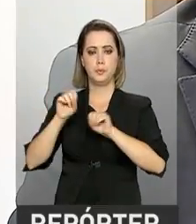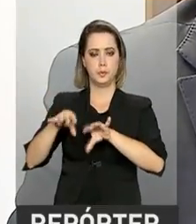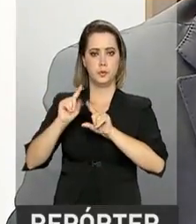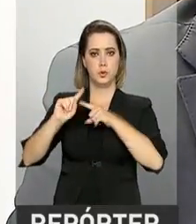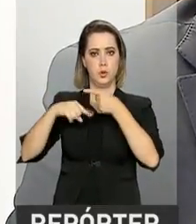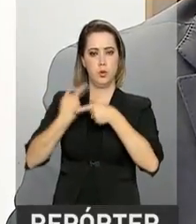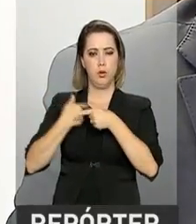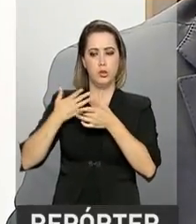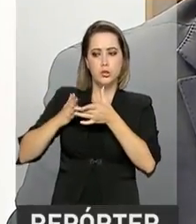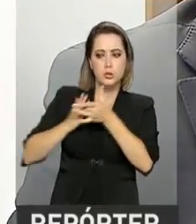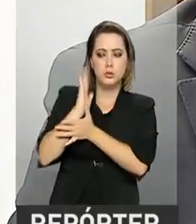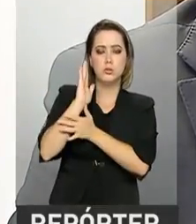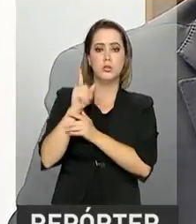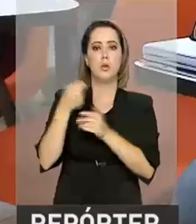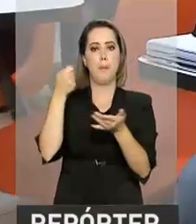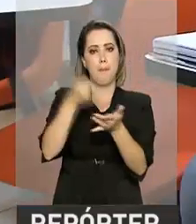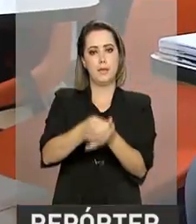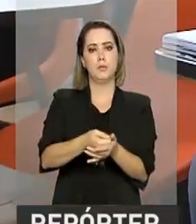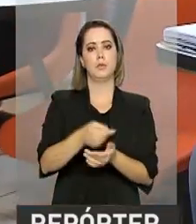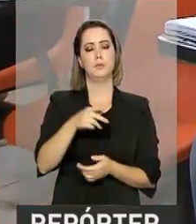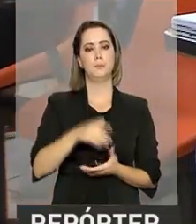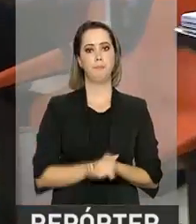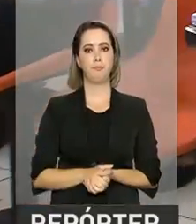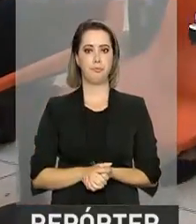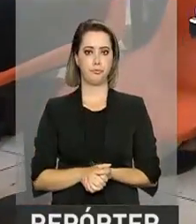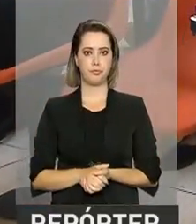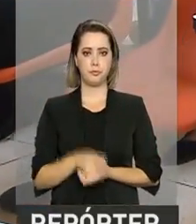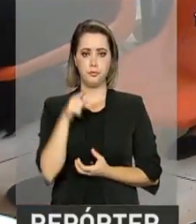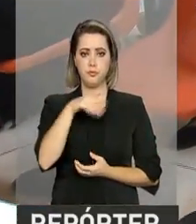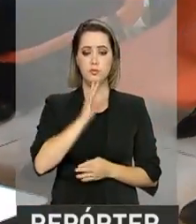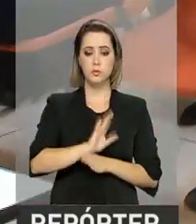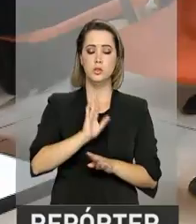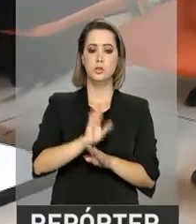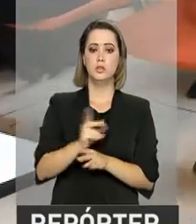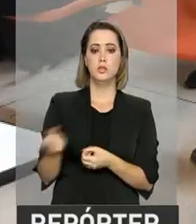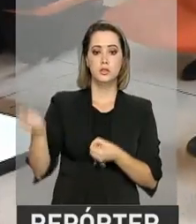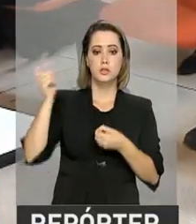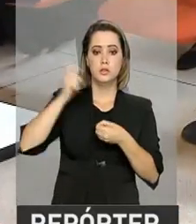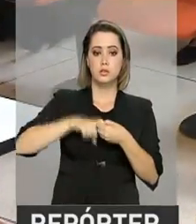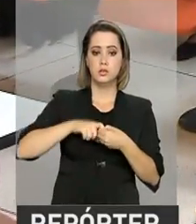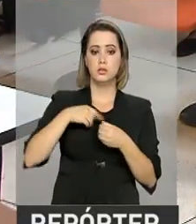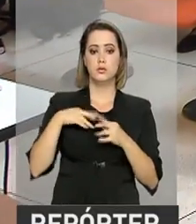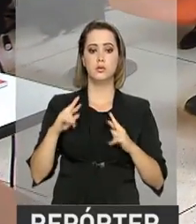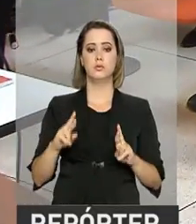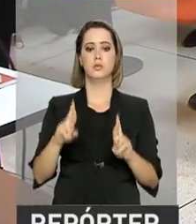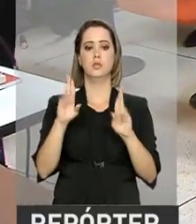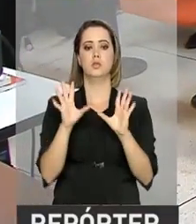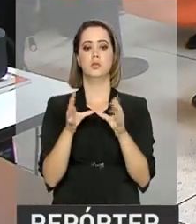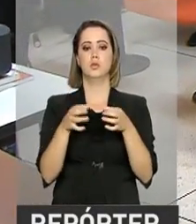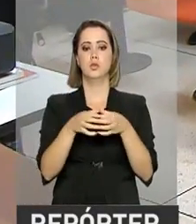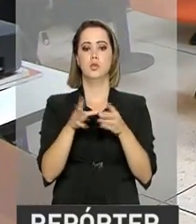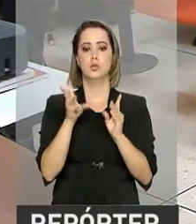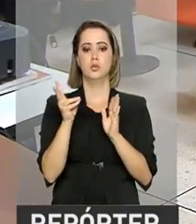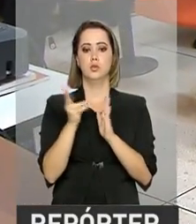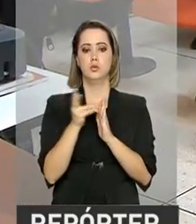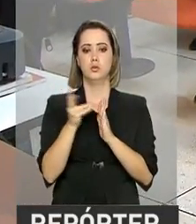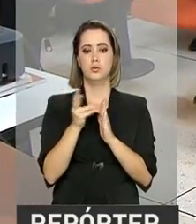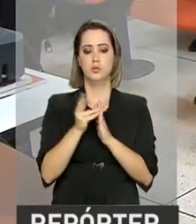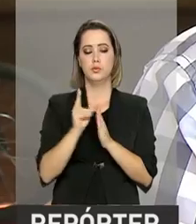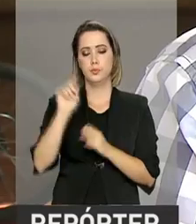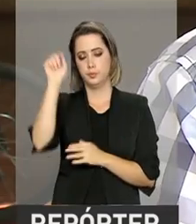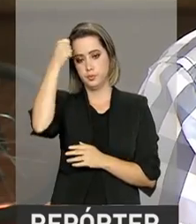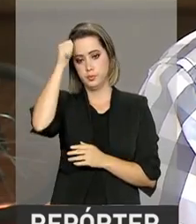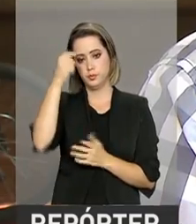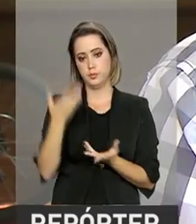nós repassamos a fnd para pagamento e essa ajuda do Governo está trazendo de volta Esperança aos povos indígenas e quilombolas do